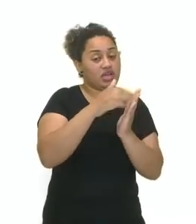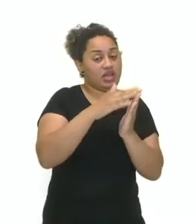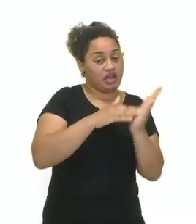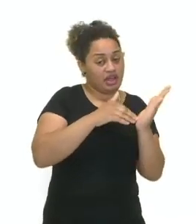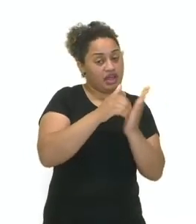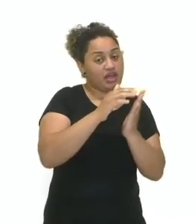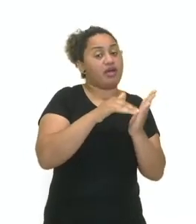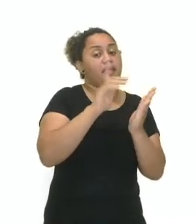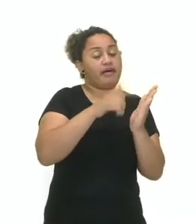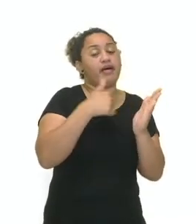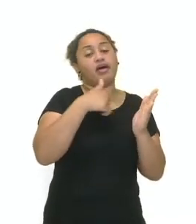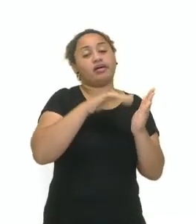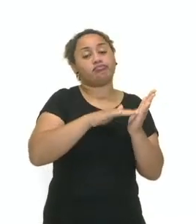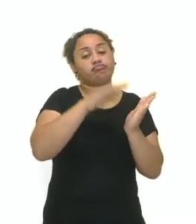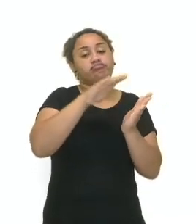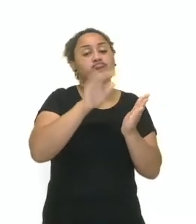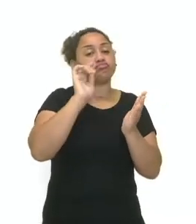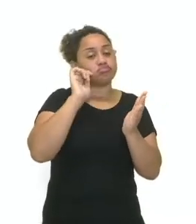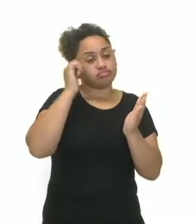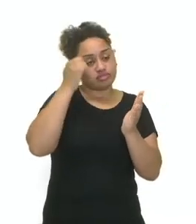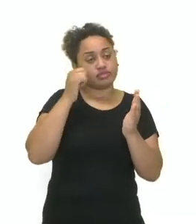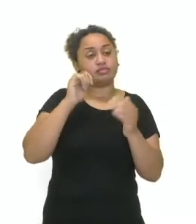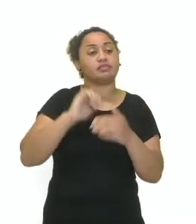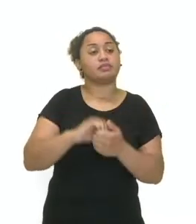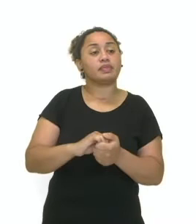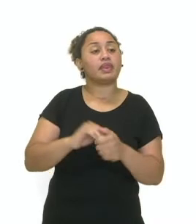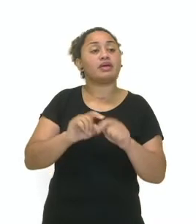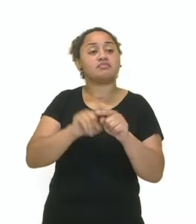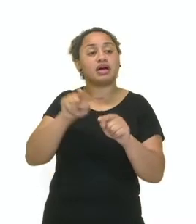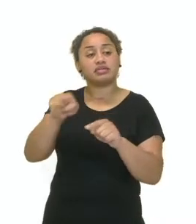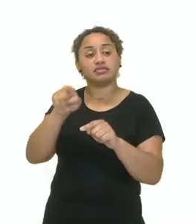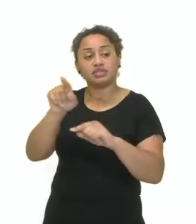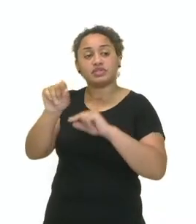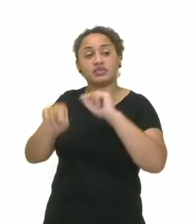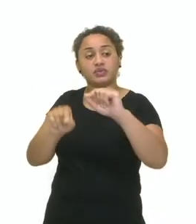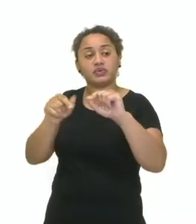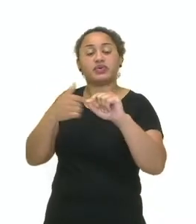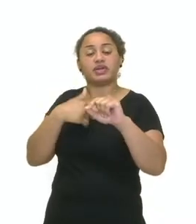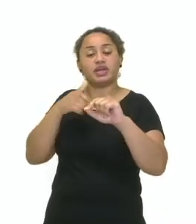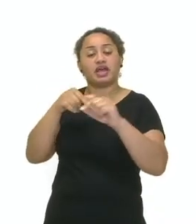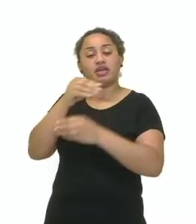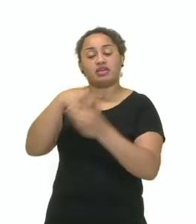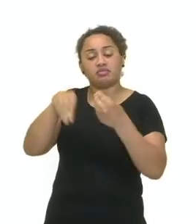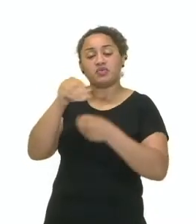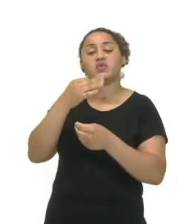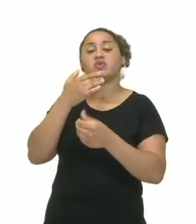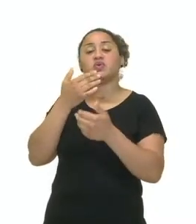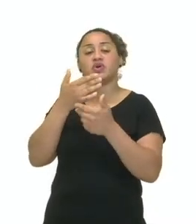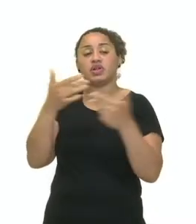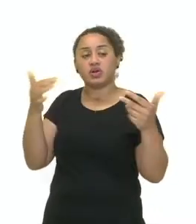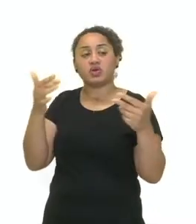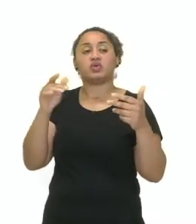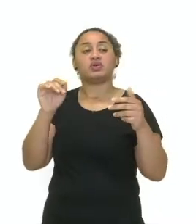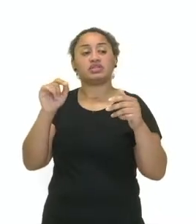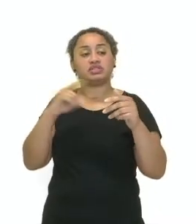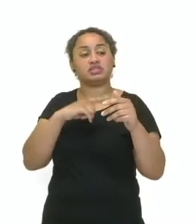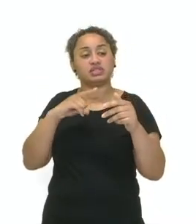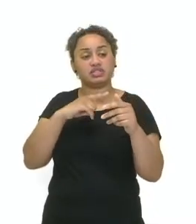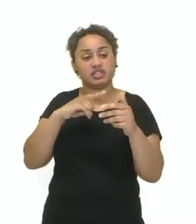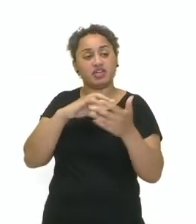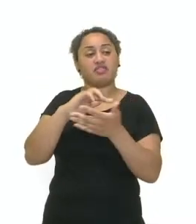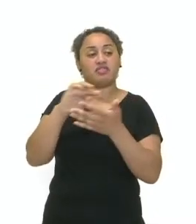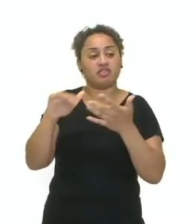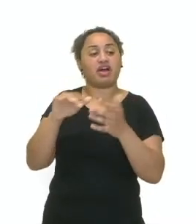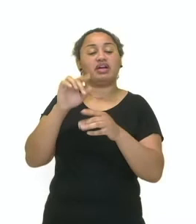rolo, é a parte elevada com a tinta preta. Já a cromoxilogravura é uma xilogravura colorida, onde se utilizam